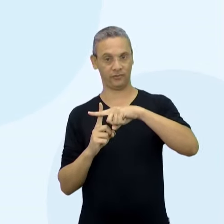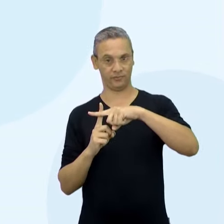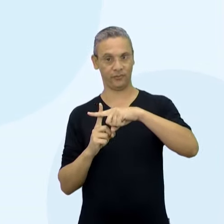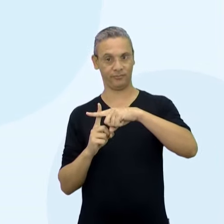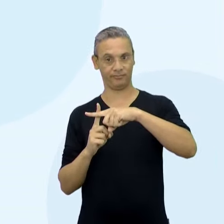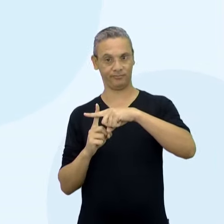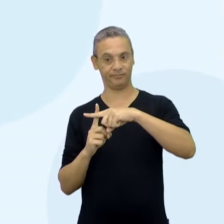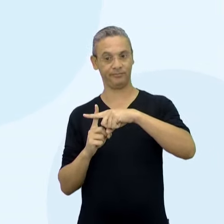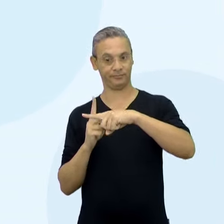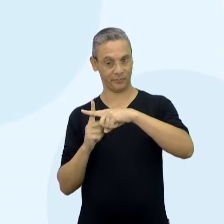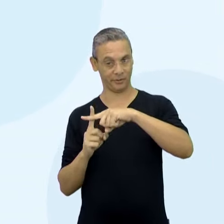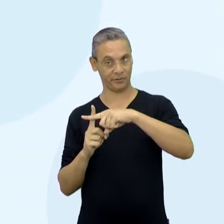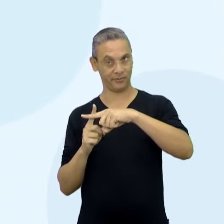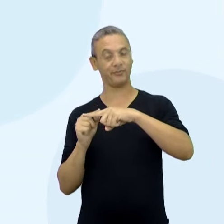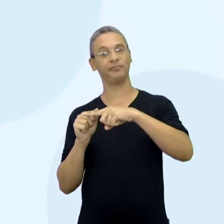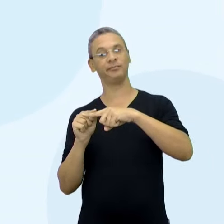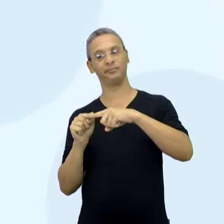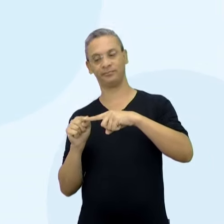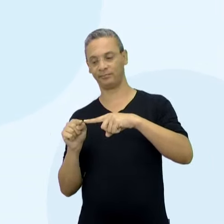positivo, ó.